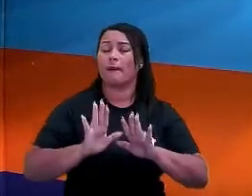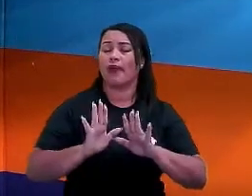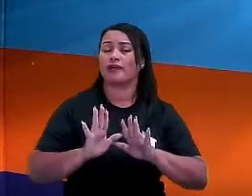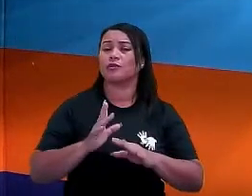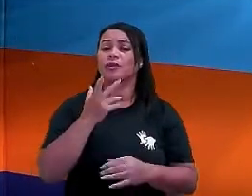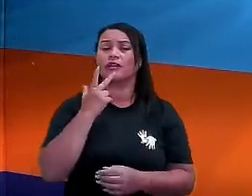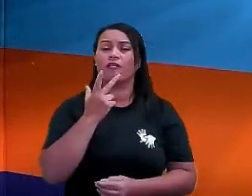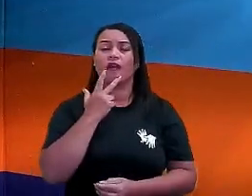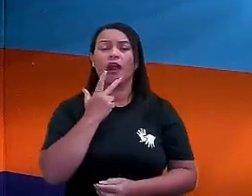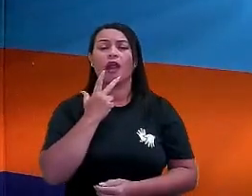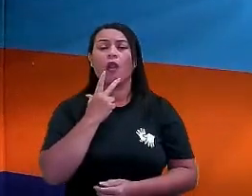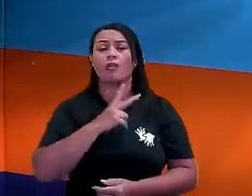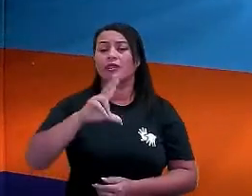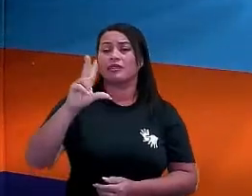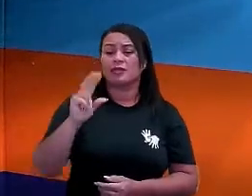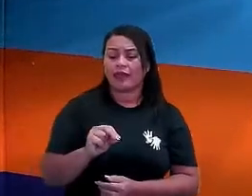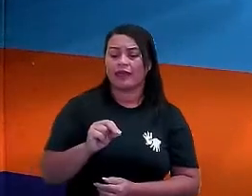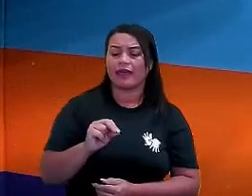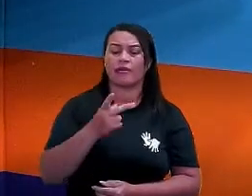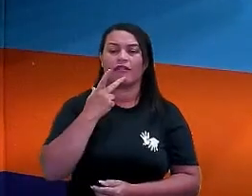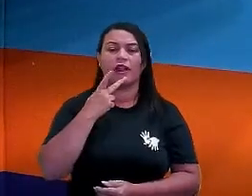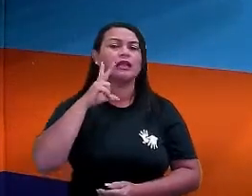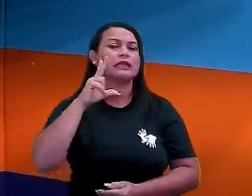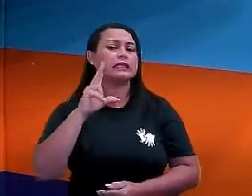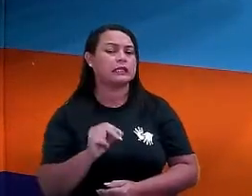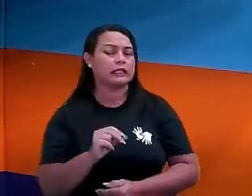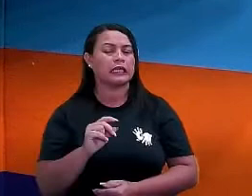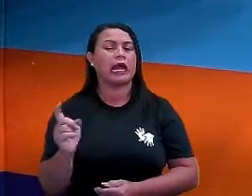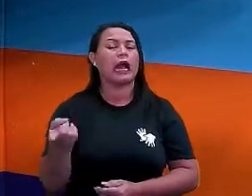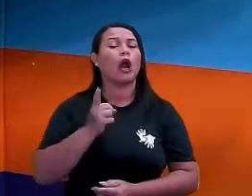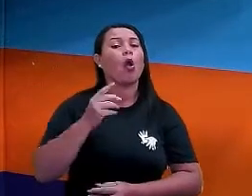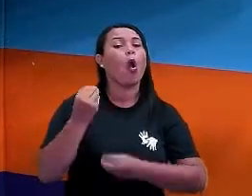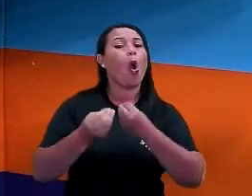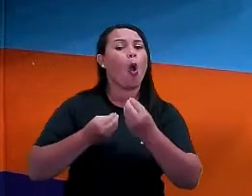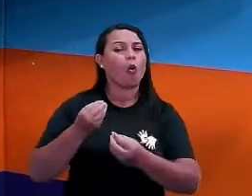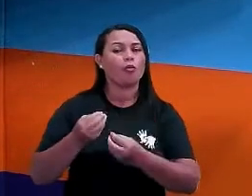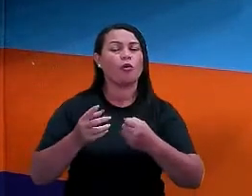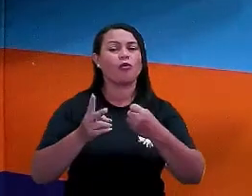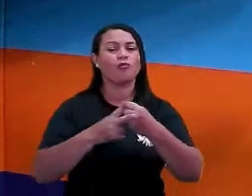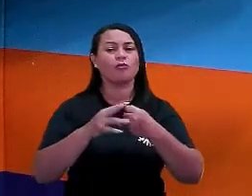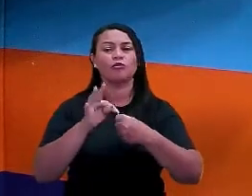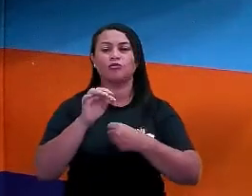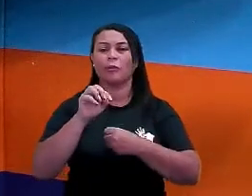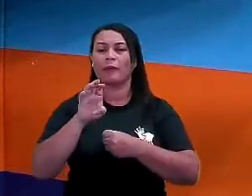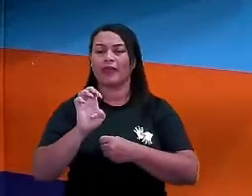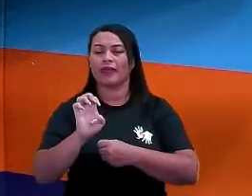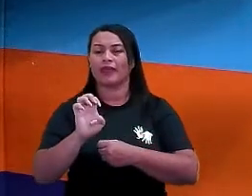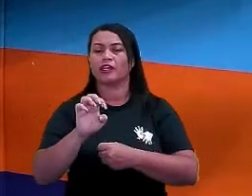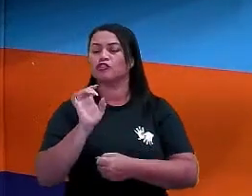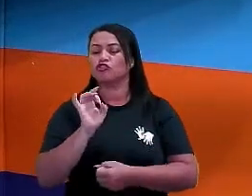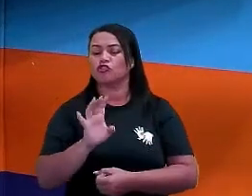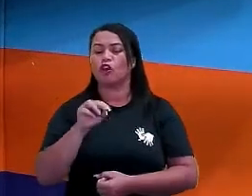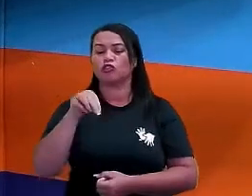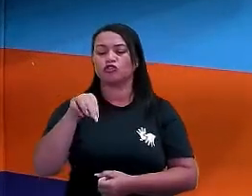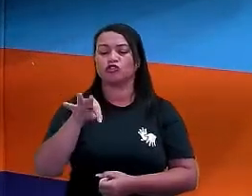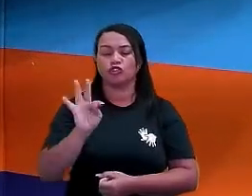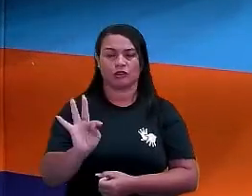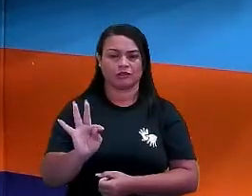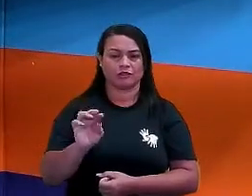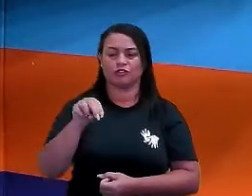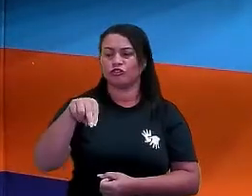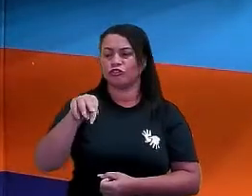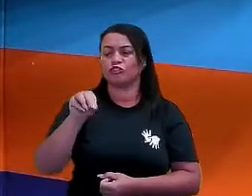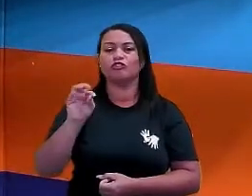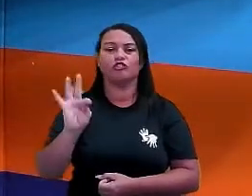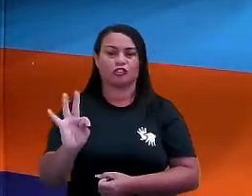de negar, sempre que eu vou negar com o verbo to be, você sabe que basta colocar not após o verbo to be e eu já estou